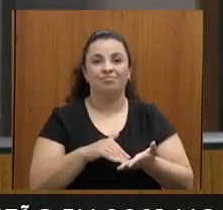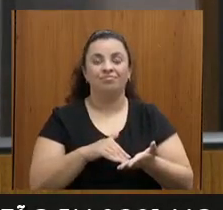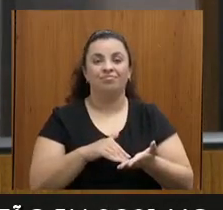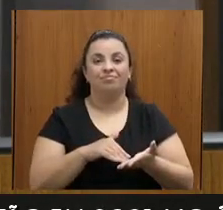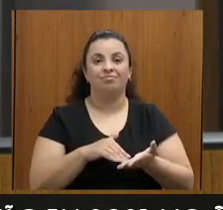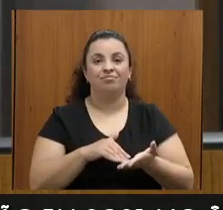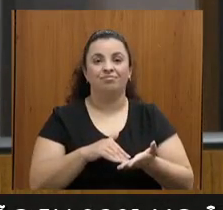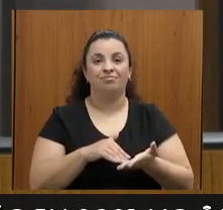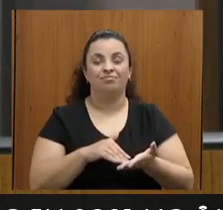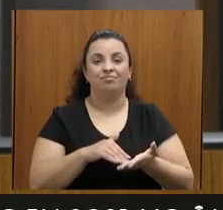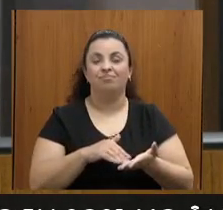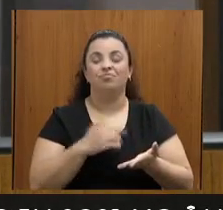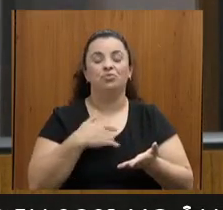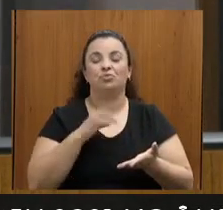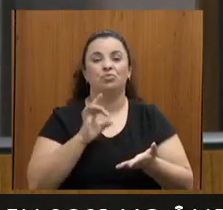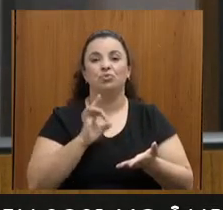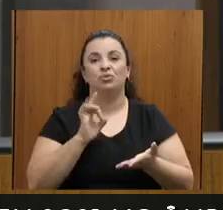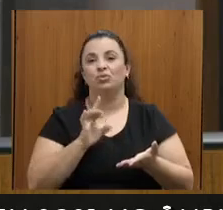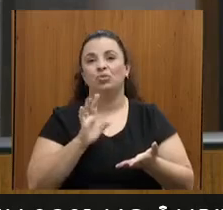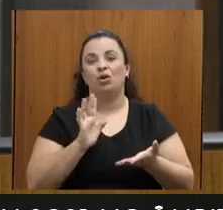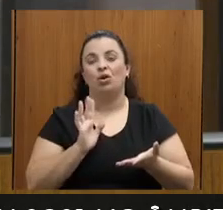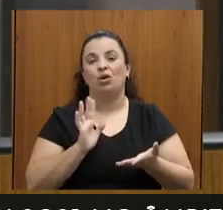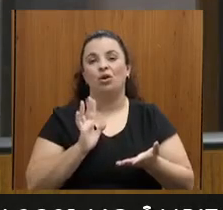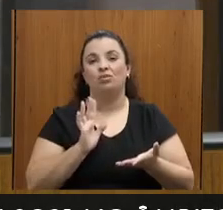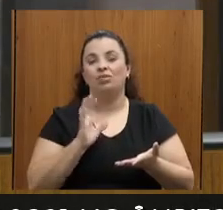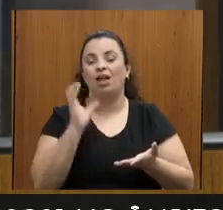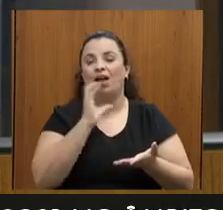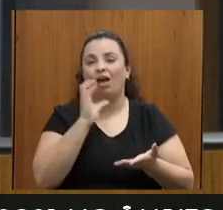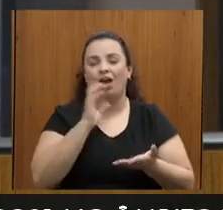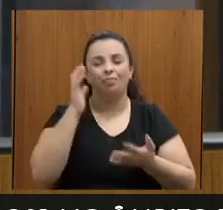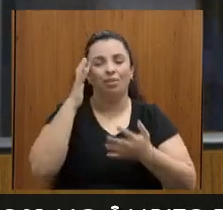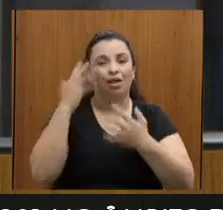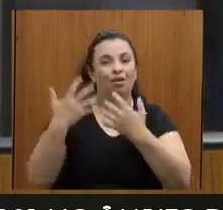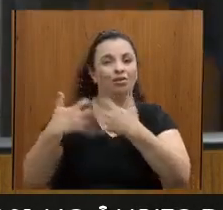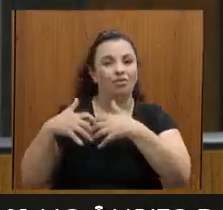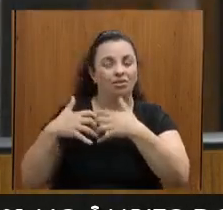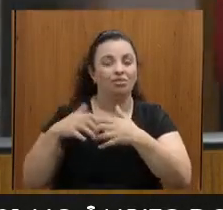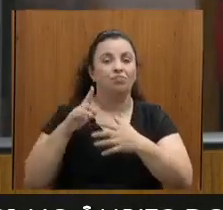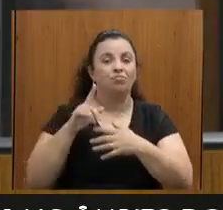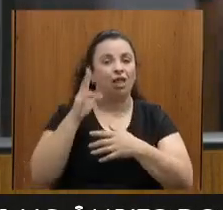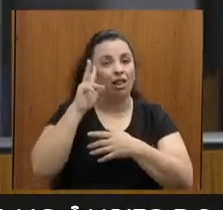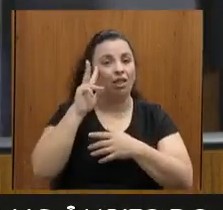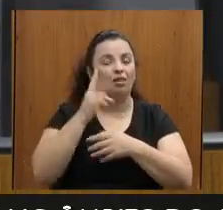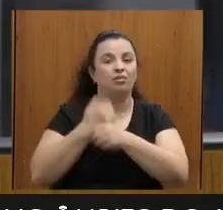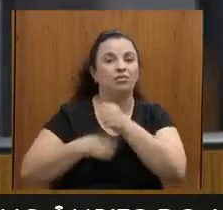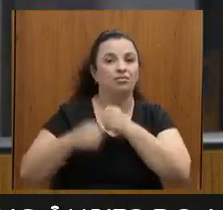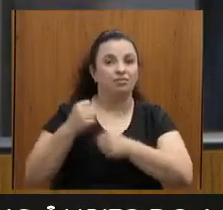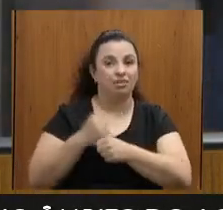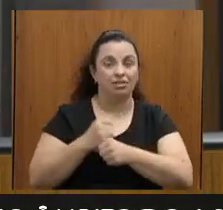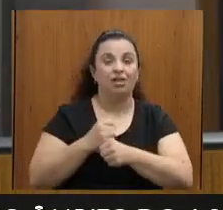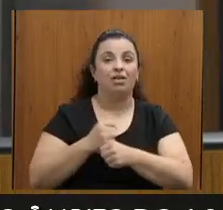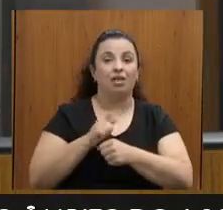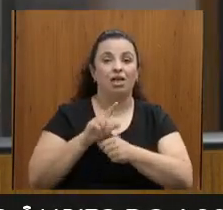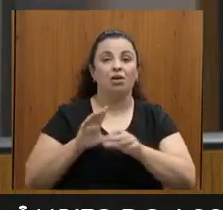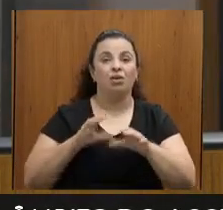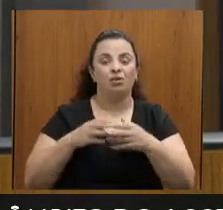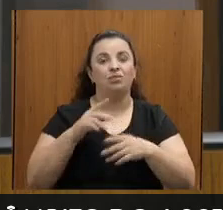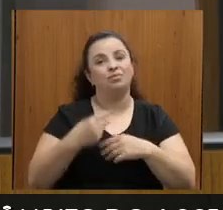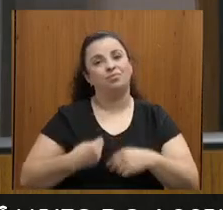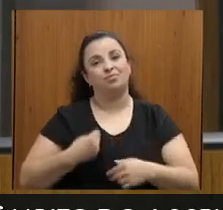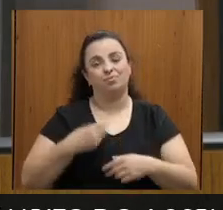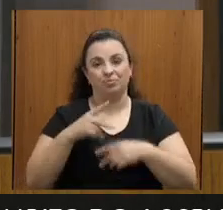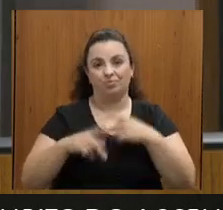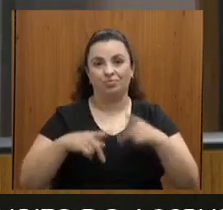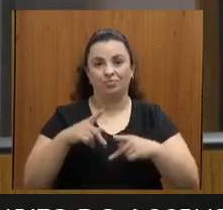só fazer um exercício aqui para a gente lembrar que no ano passado, mais uma vez, a Comissão de Participação Popular